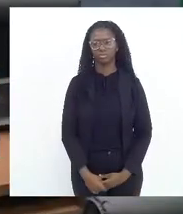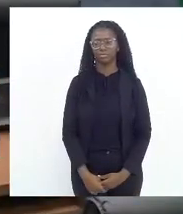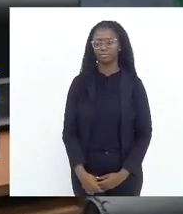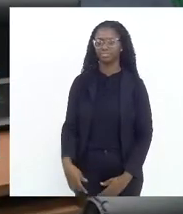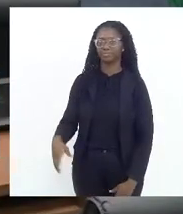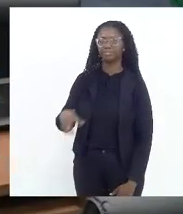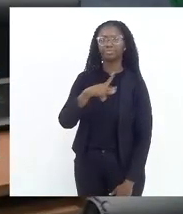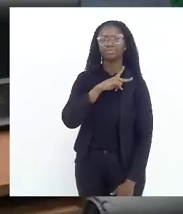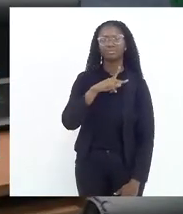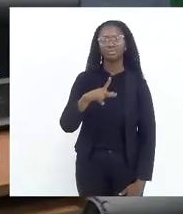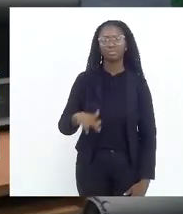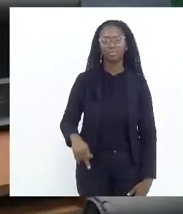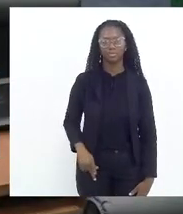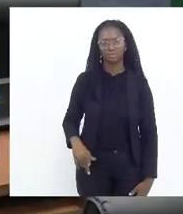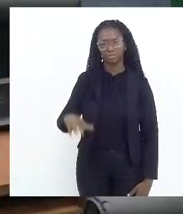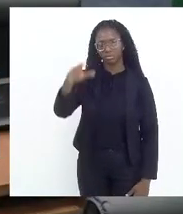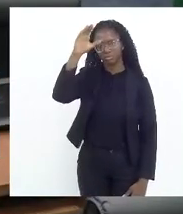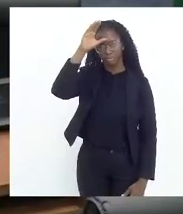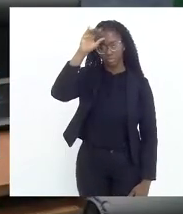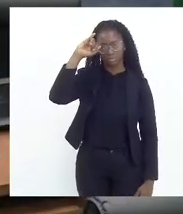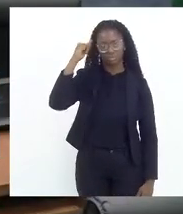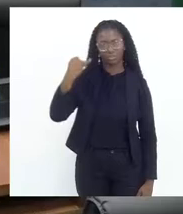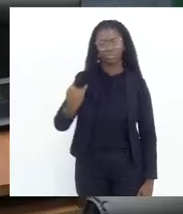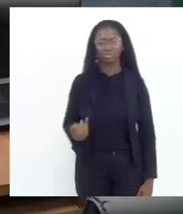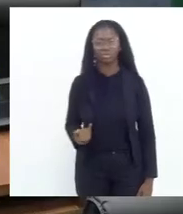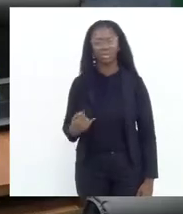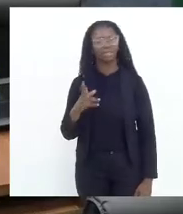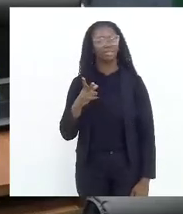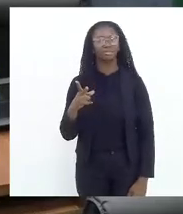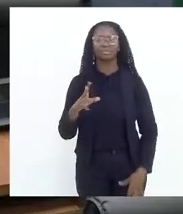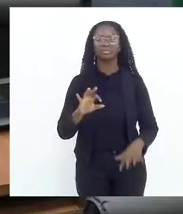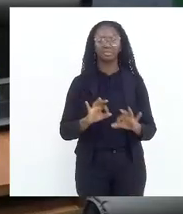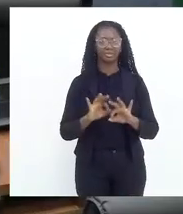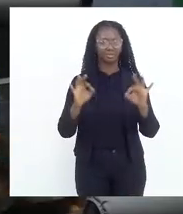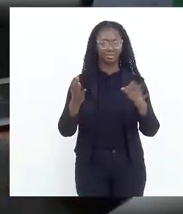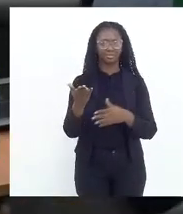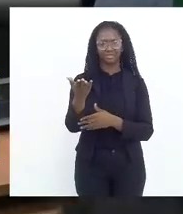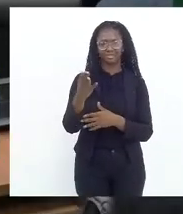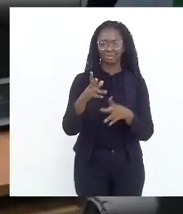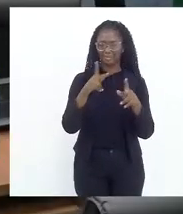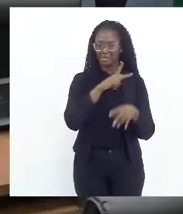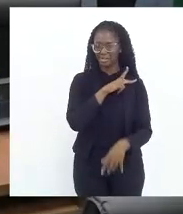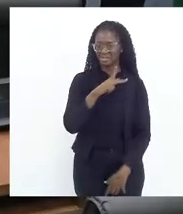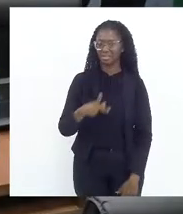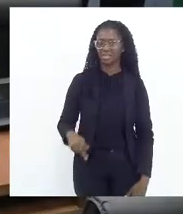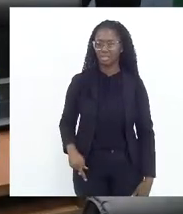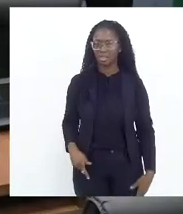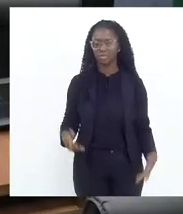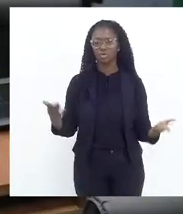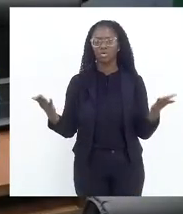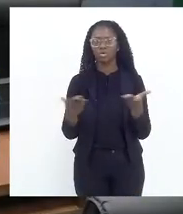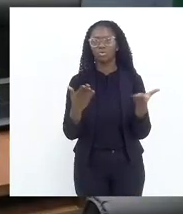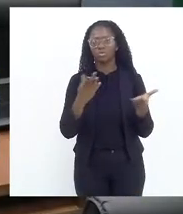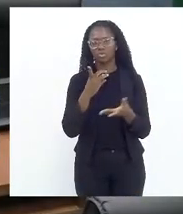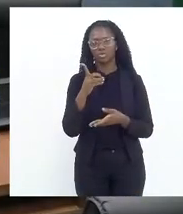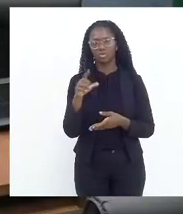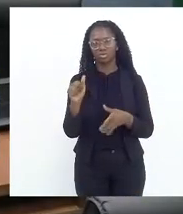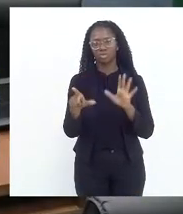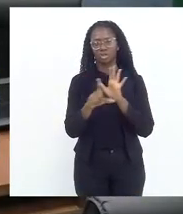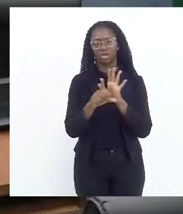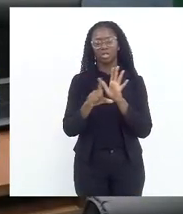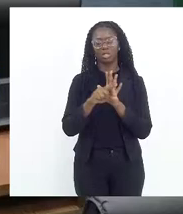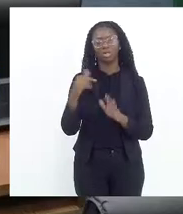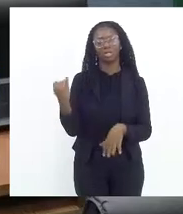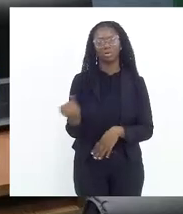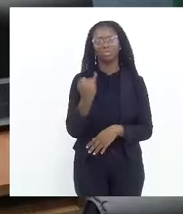Presidente Tia Ju, é sempre bom vê-la aí na presidência. Hoje um dia de muitas leis importantes